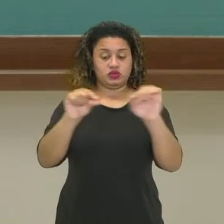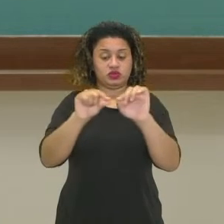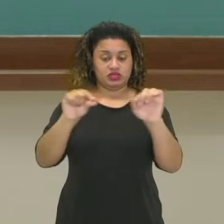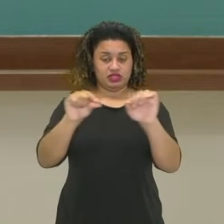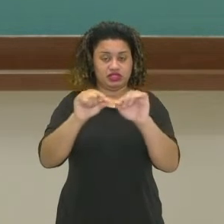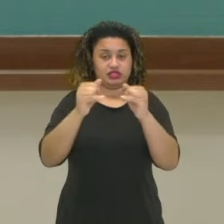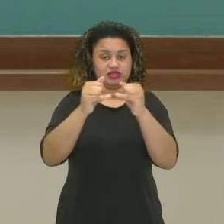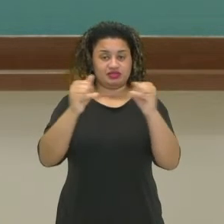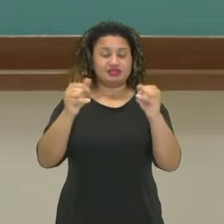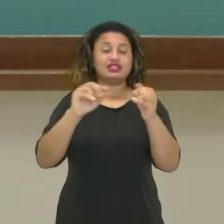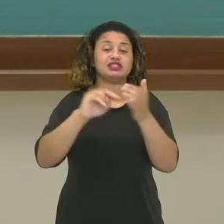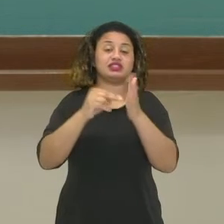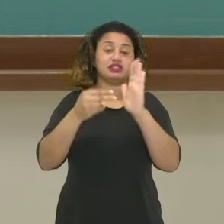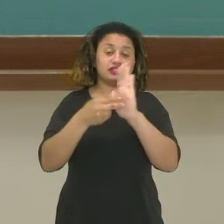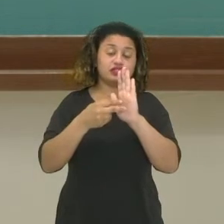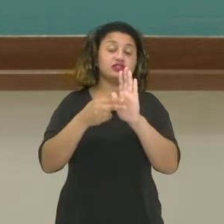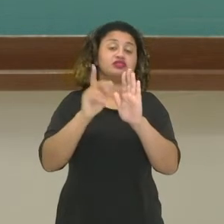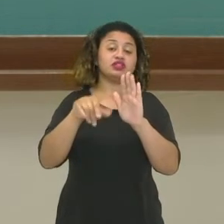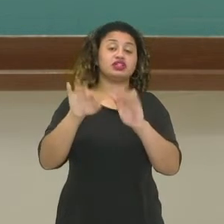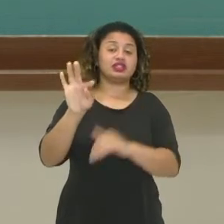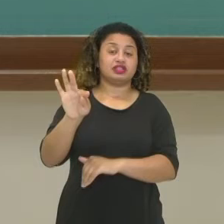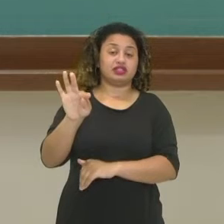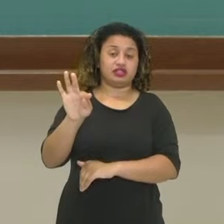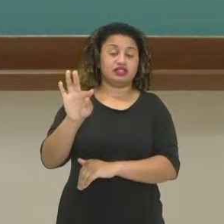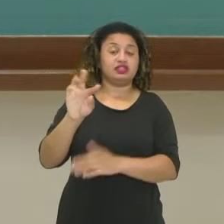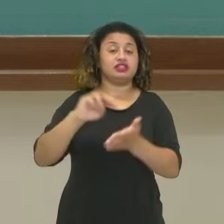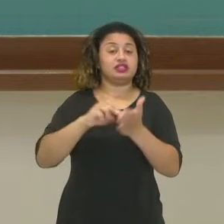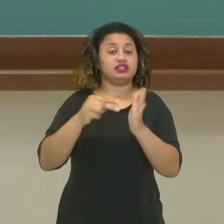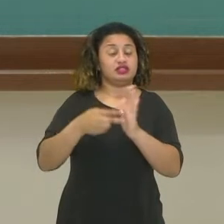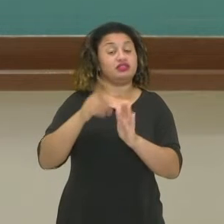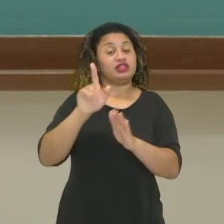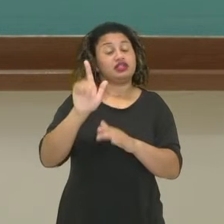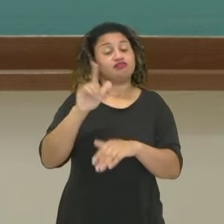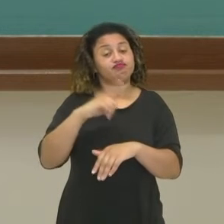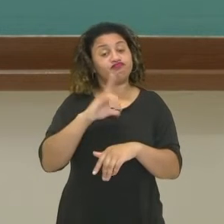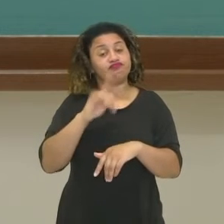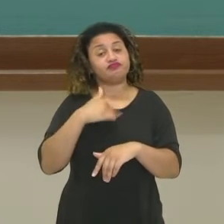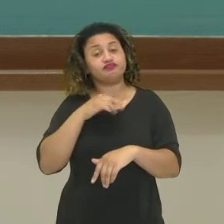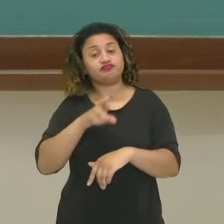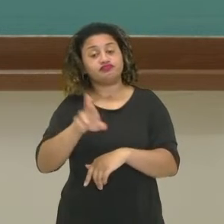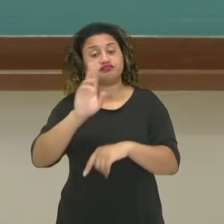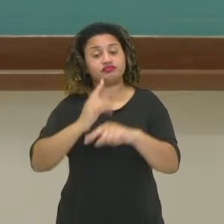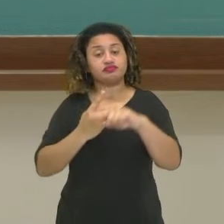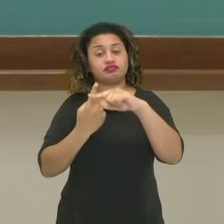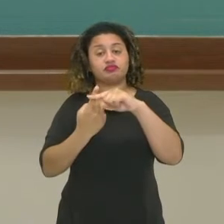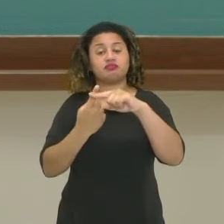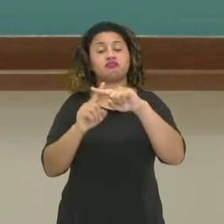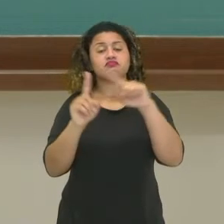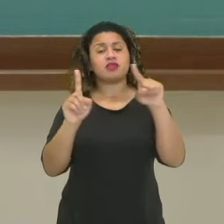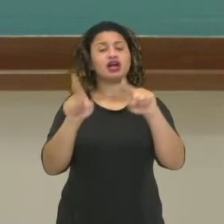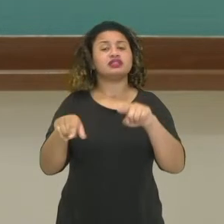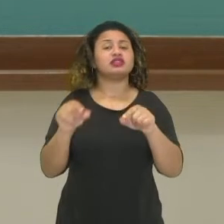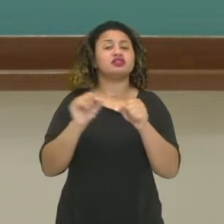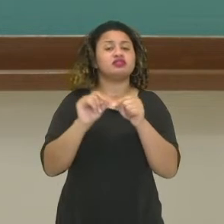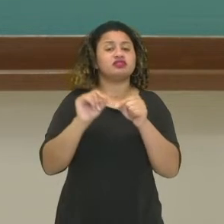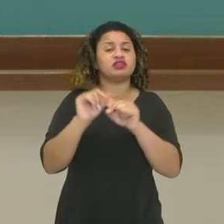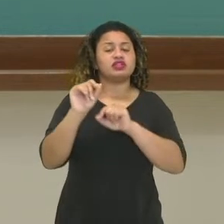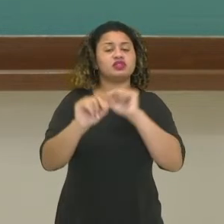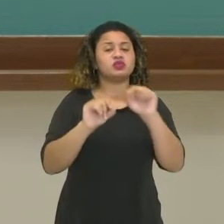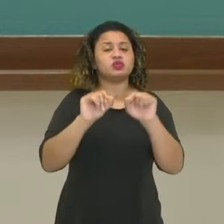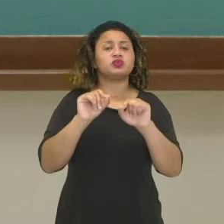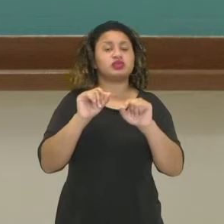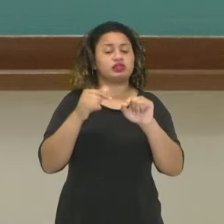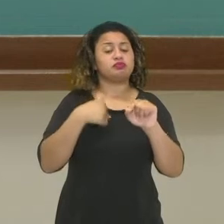linha, significa que a linha do T, significa que você foi testado positivo. Porém, é sempre feita uma contrapartida.